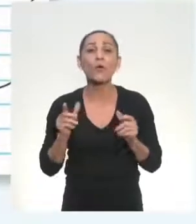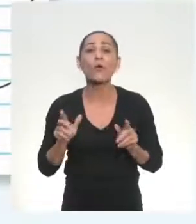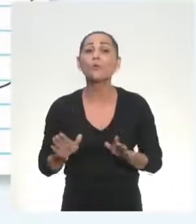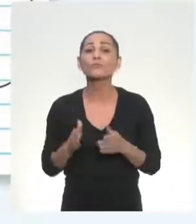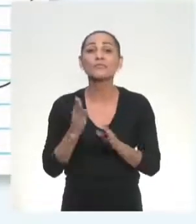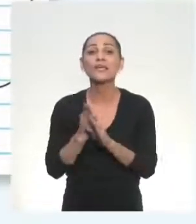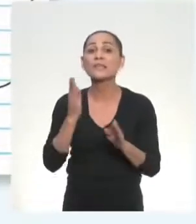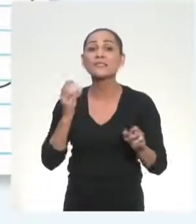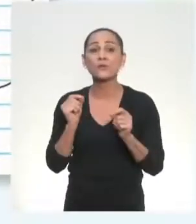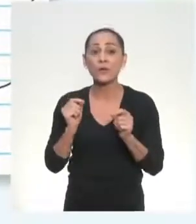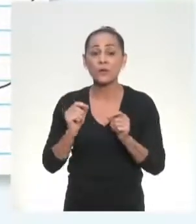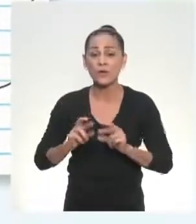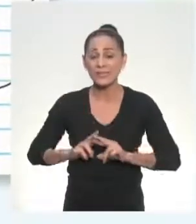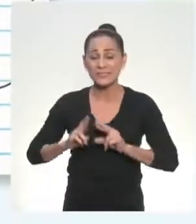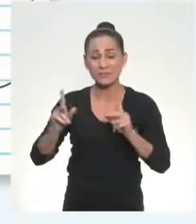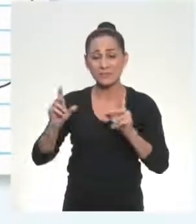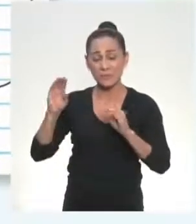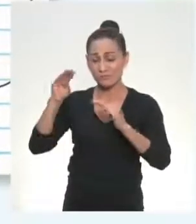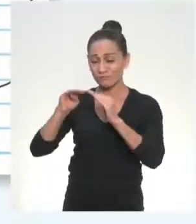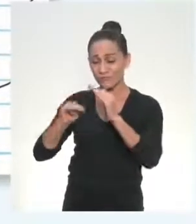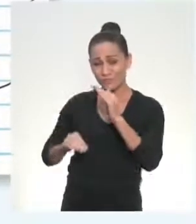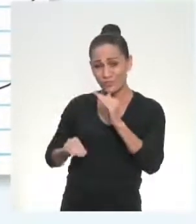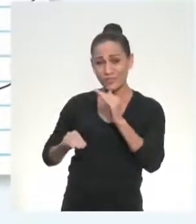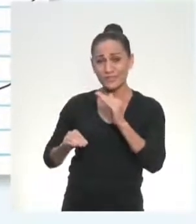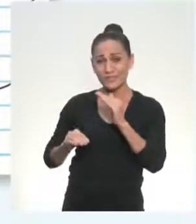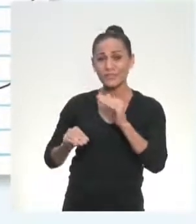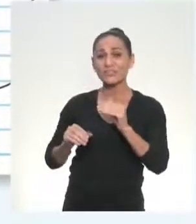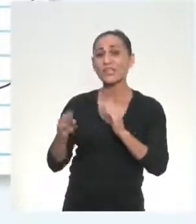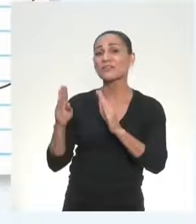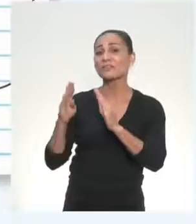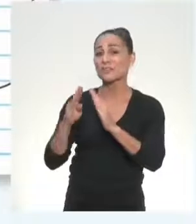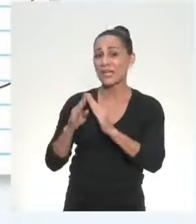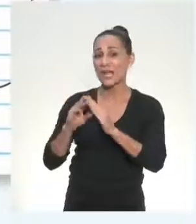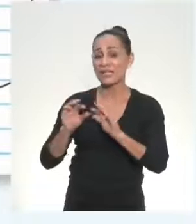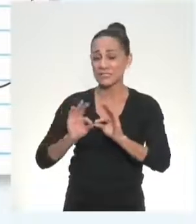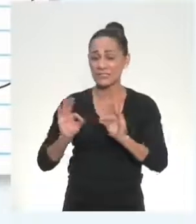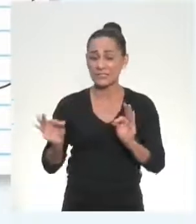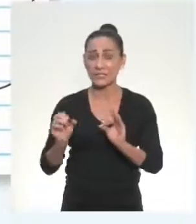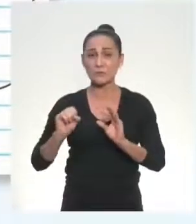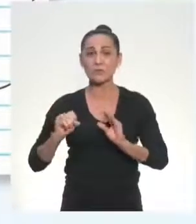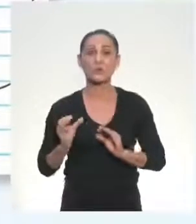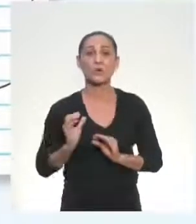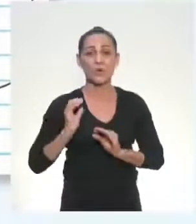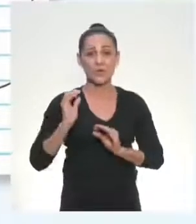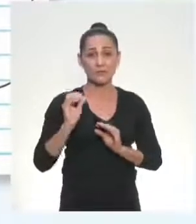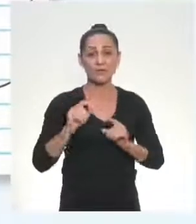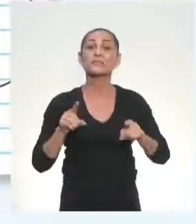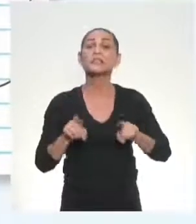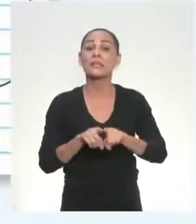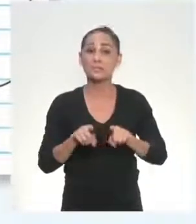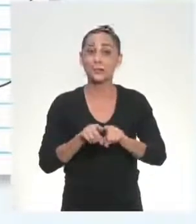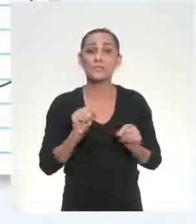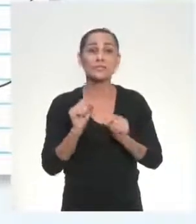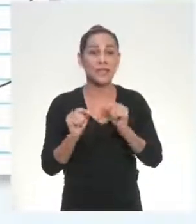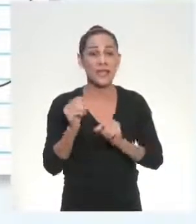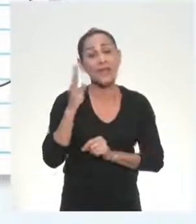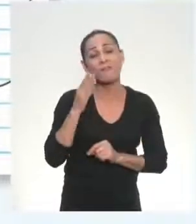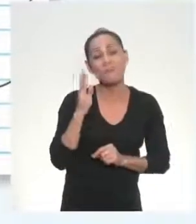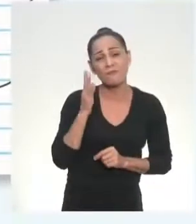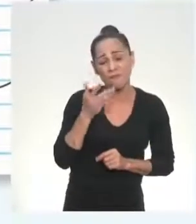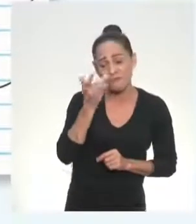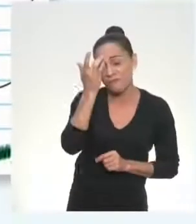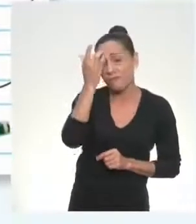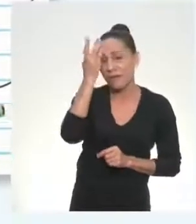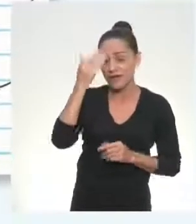oferta desigual de moradia e trabalho entre os centros. Nessa equação, existem importantes fatores a serem considerados, como a facilidade de